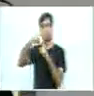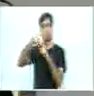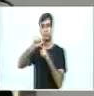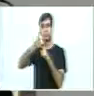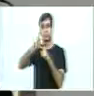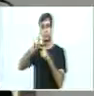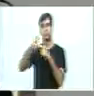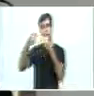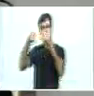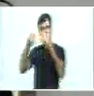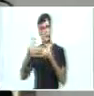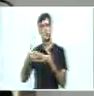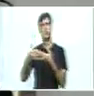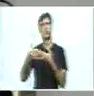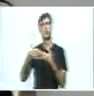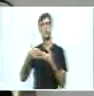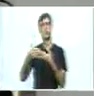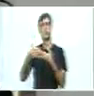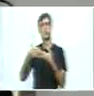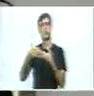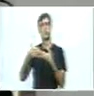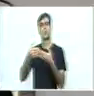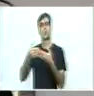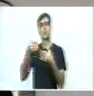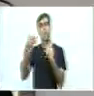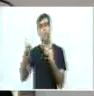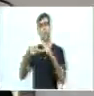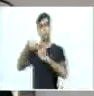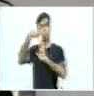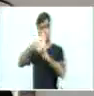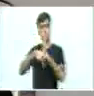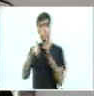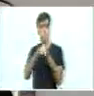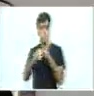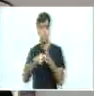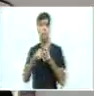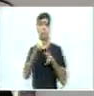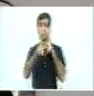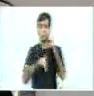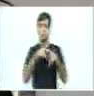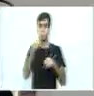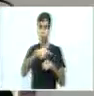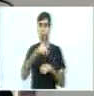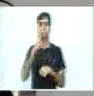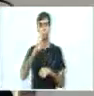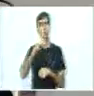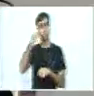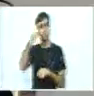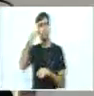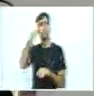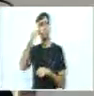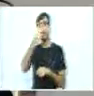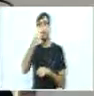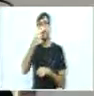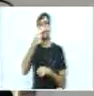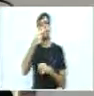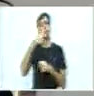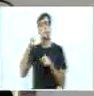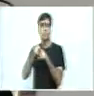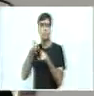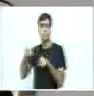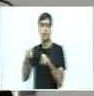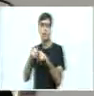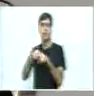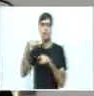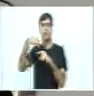com respeito, né, aos projetos de iniciativa popular. Isso parece, né, talvez o Marcos Nunes tenha mais